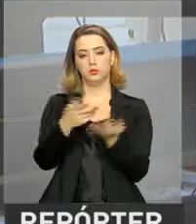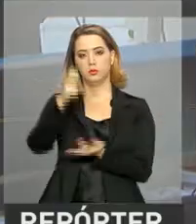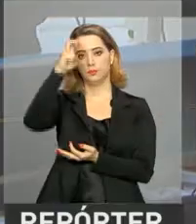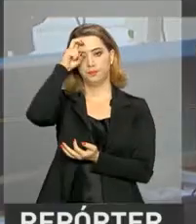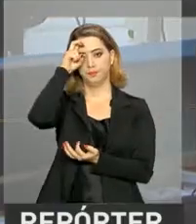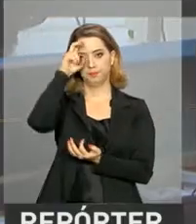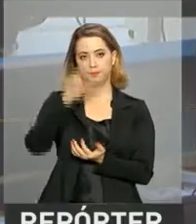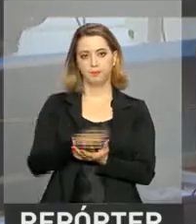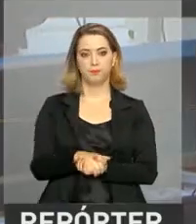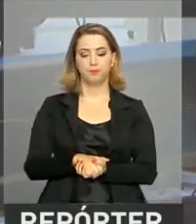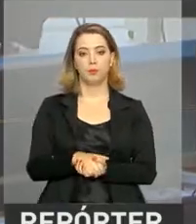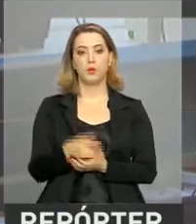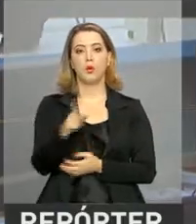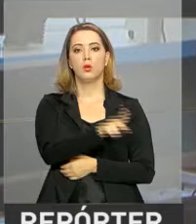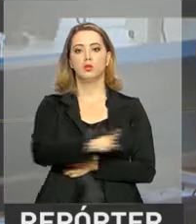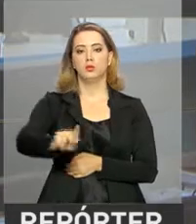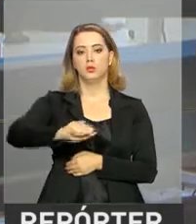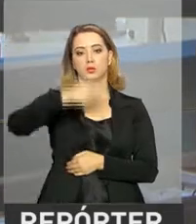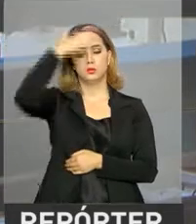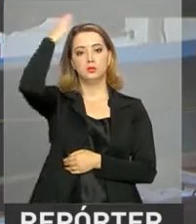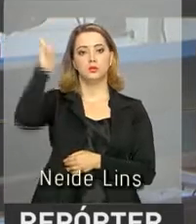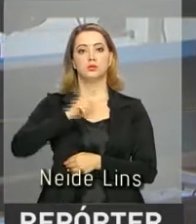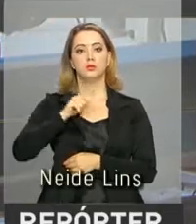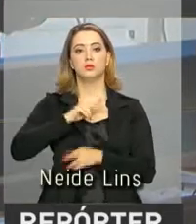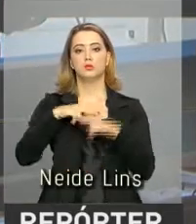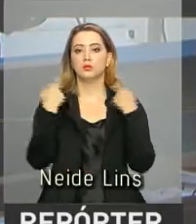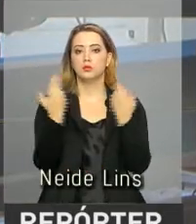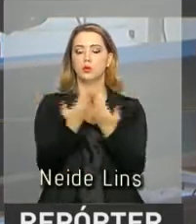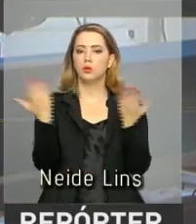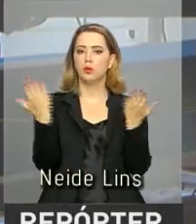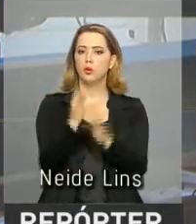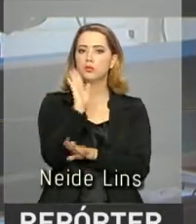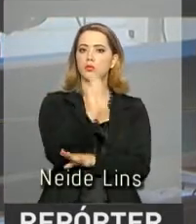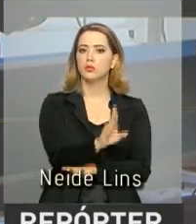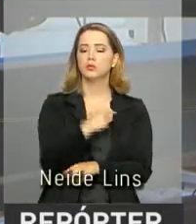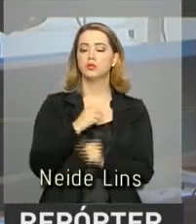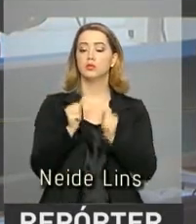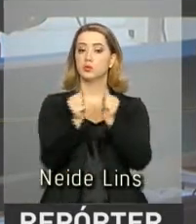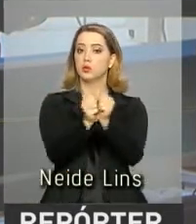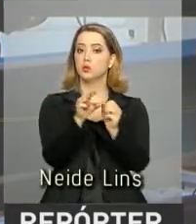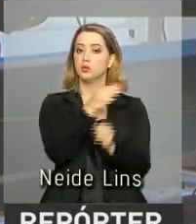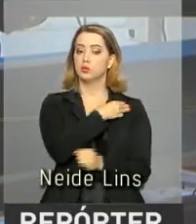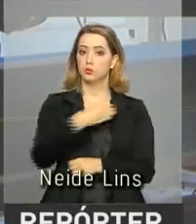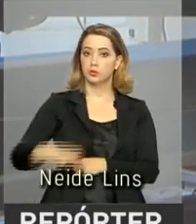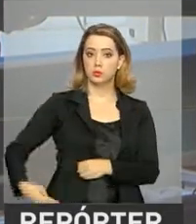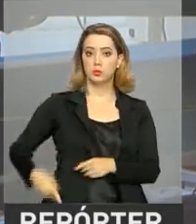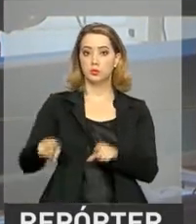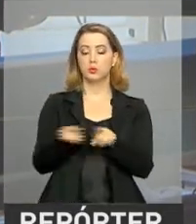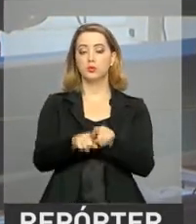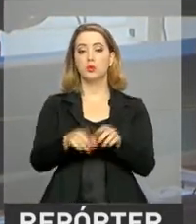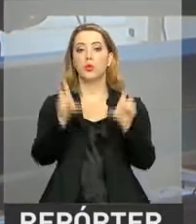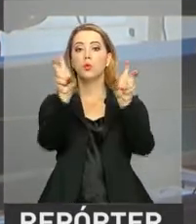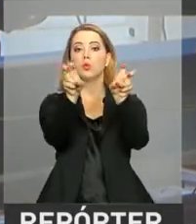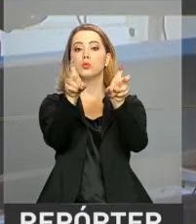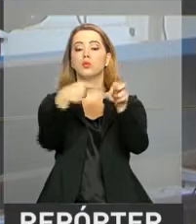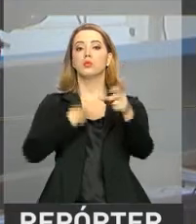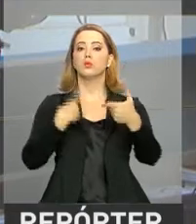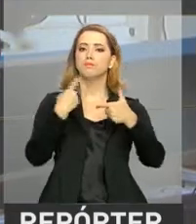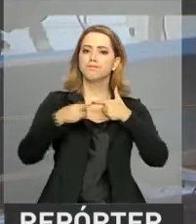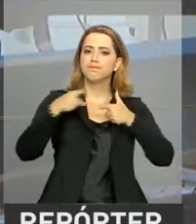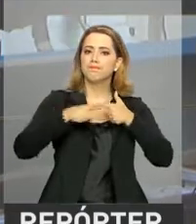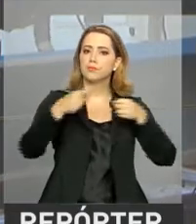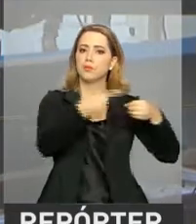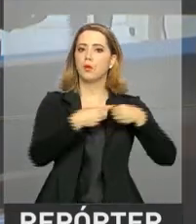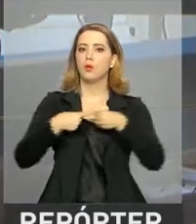o presidente michel temer ter reunião agora à tarde com ministros o tema é a situação das cidades atingidas pelo rompimento da barragem